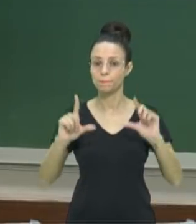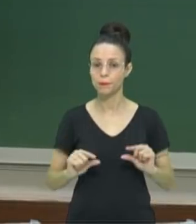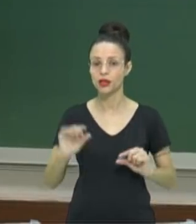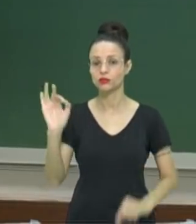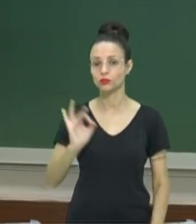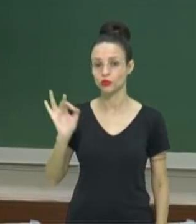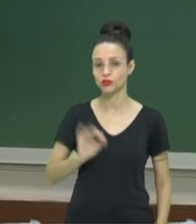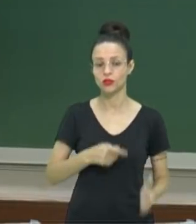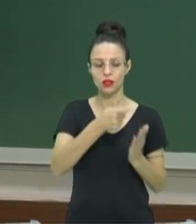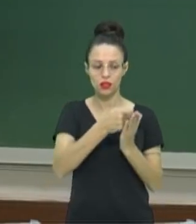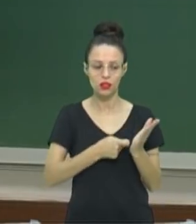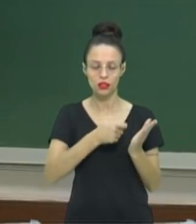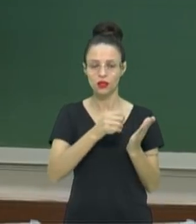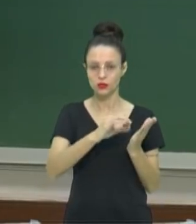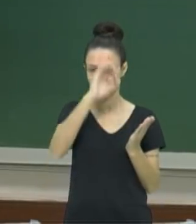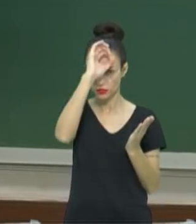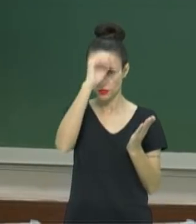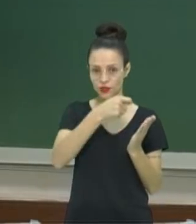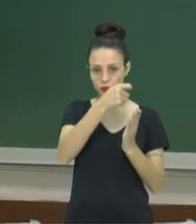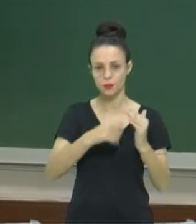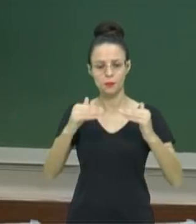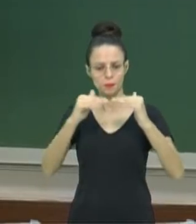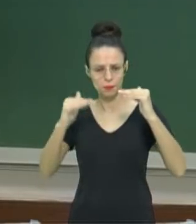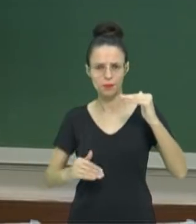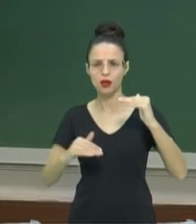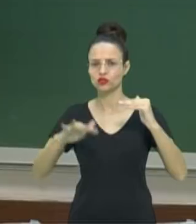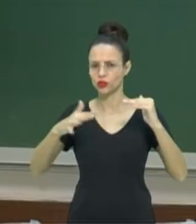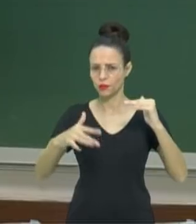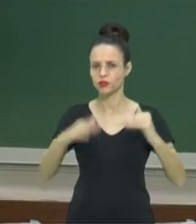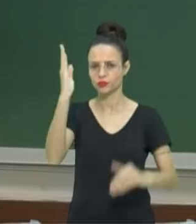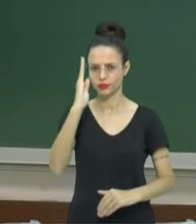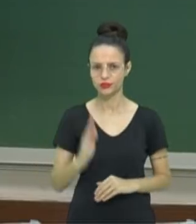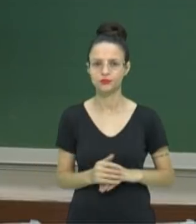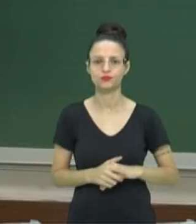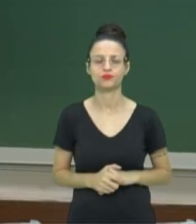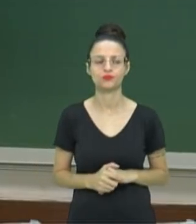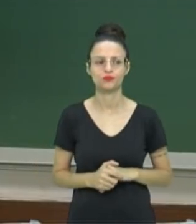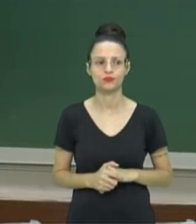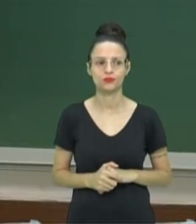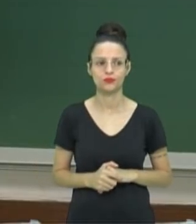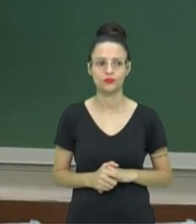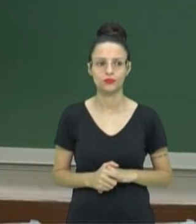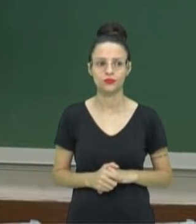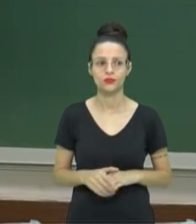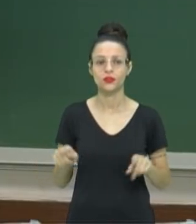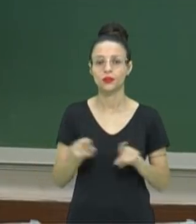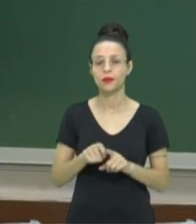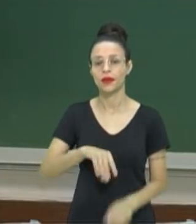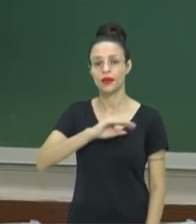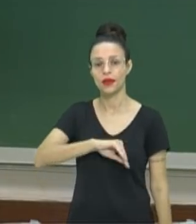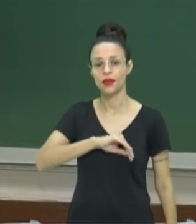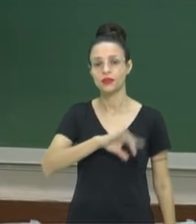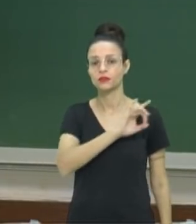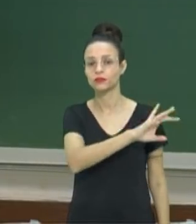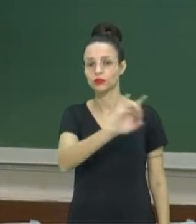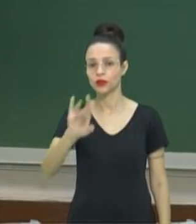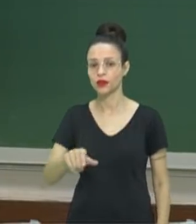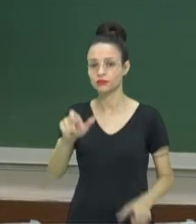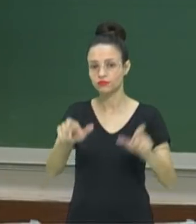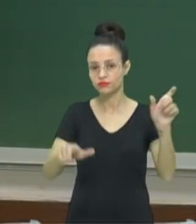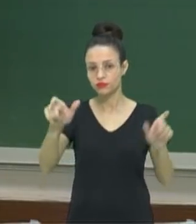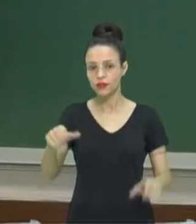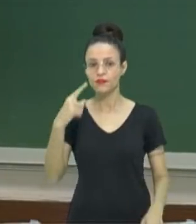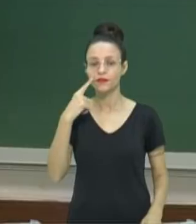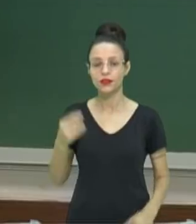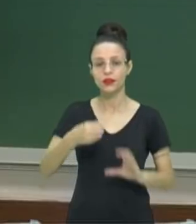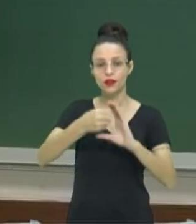analfabetismo, inclusive abaixo da média brasileira, tá? Questão da renda per capita, outra característica importante da